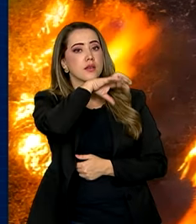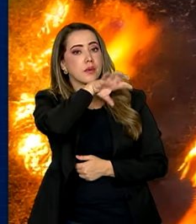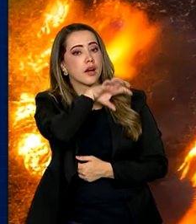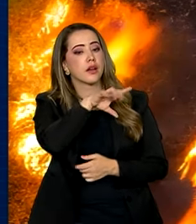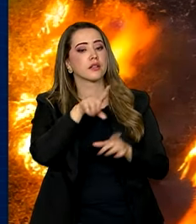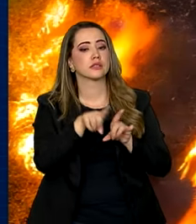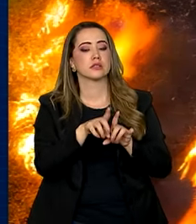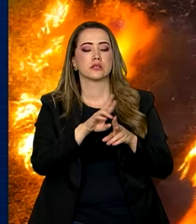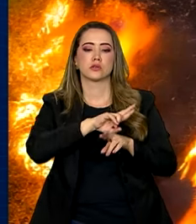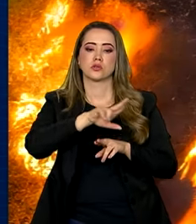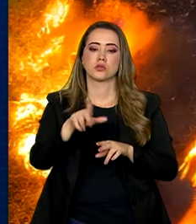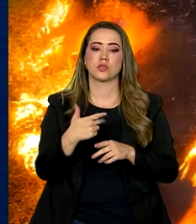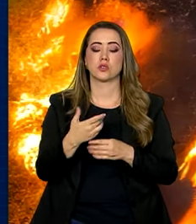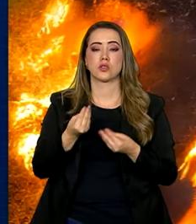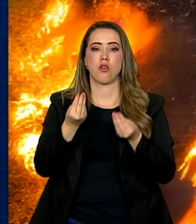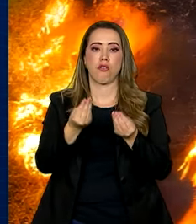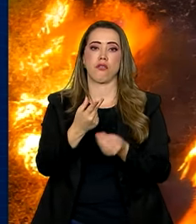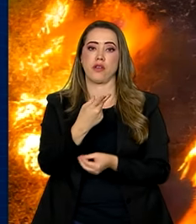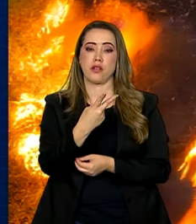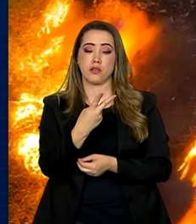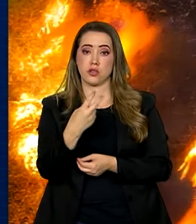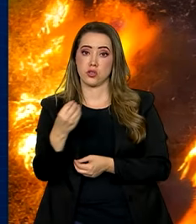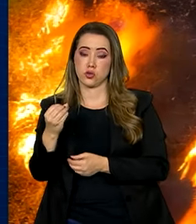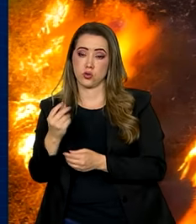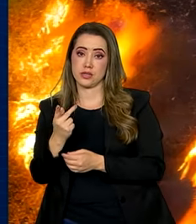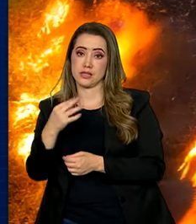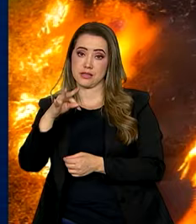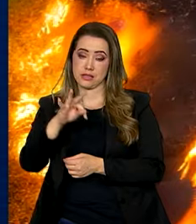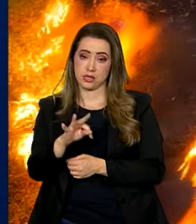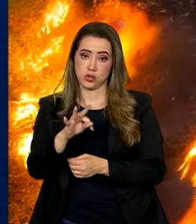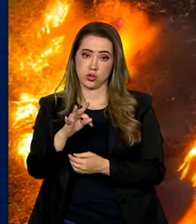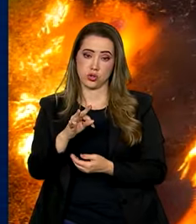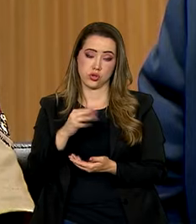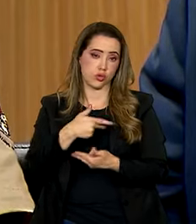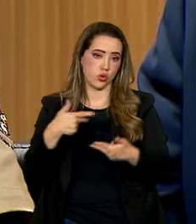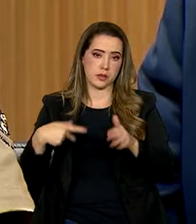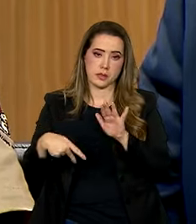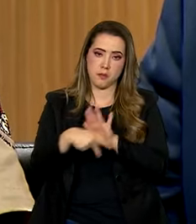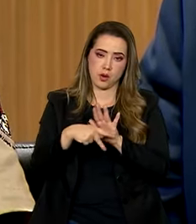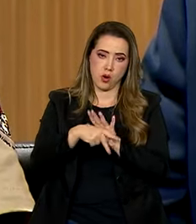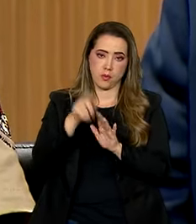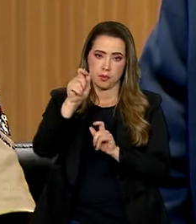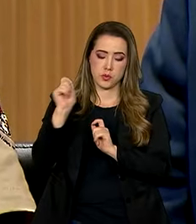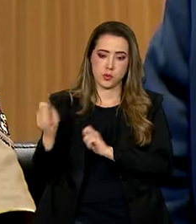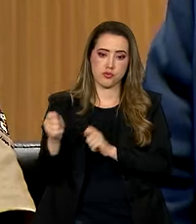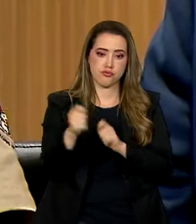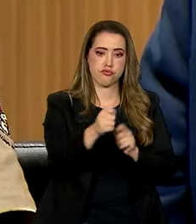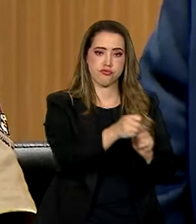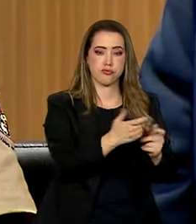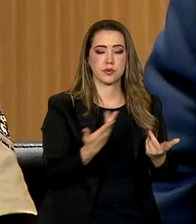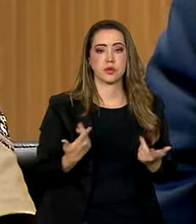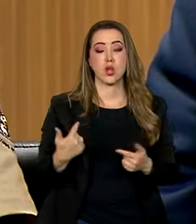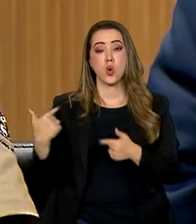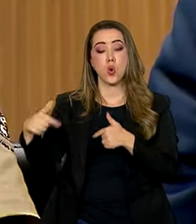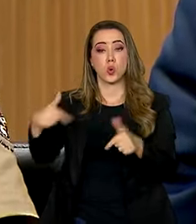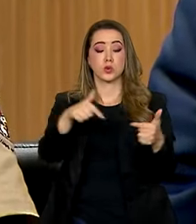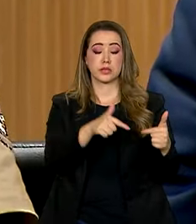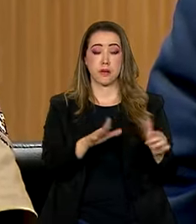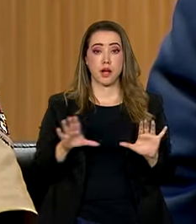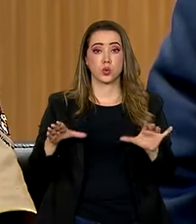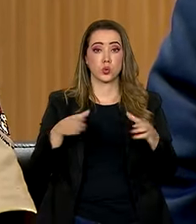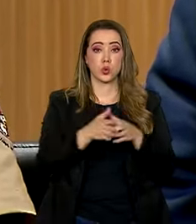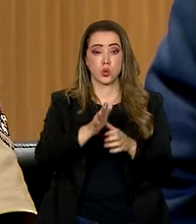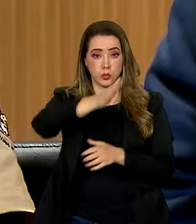doação de 200 kits de equipamentos para brigadistas. A ação dos brigadistas, o corpo de